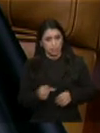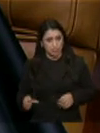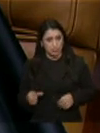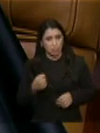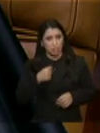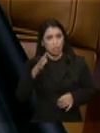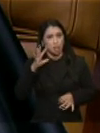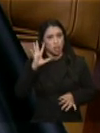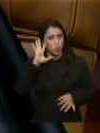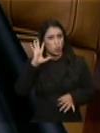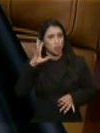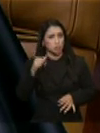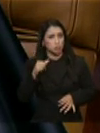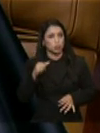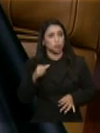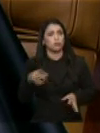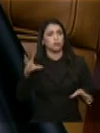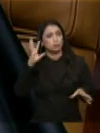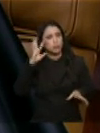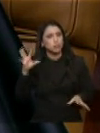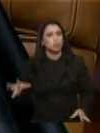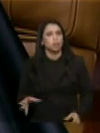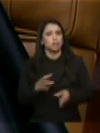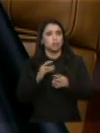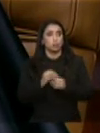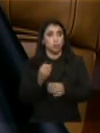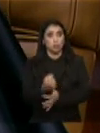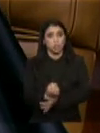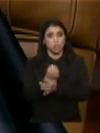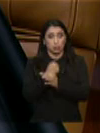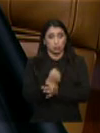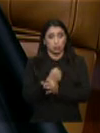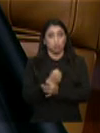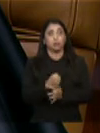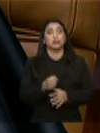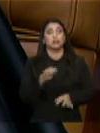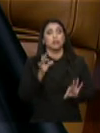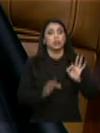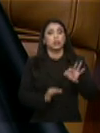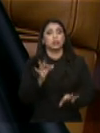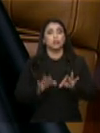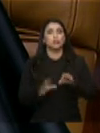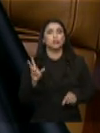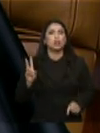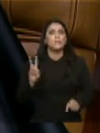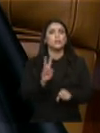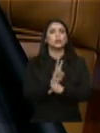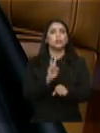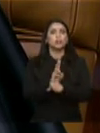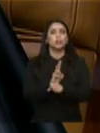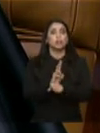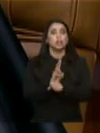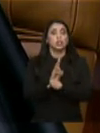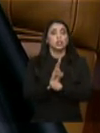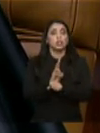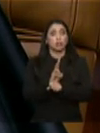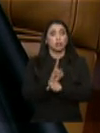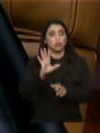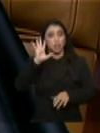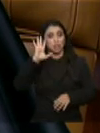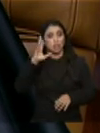conclusão, tendo em vista as mesmas razões de segurança jurídica, na dimensão da proteção da confiança do jurisdicionado